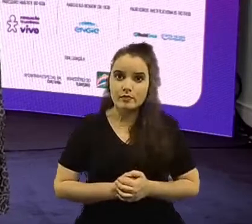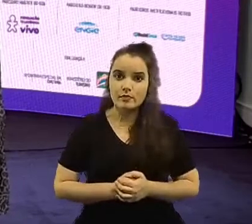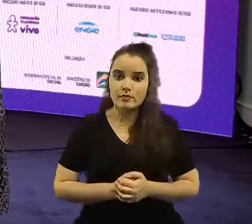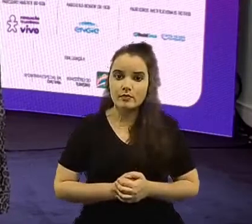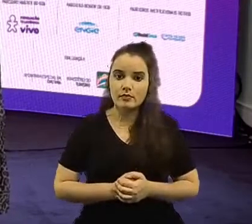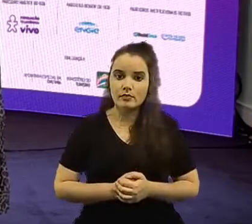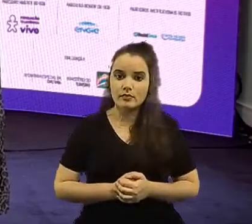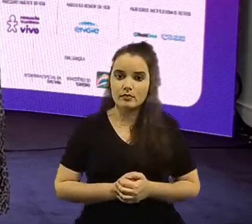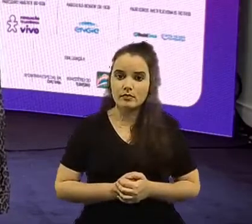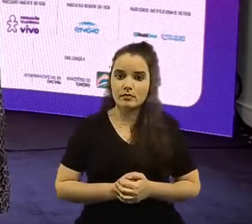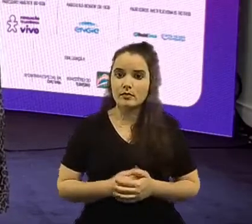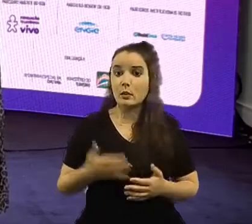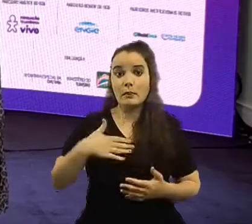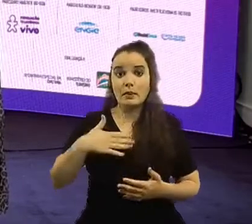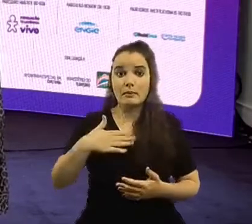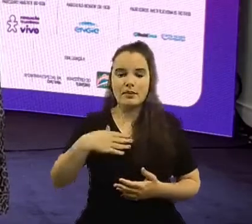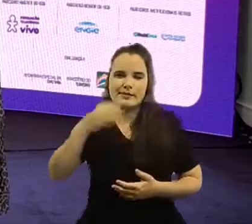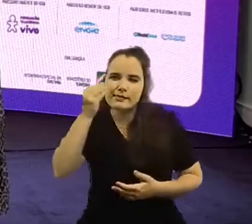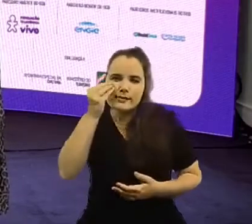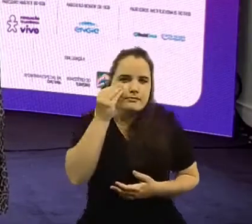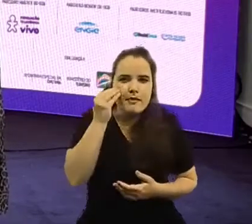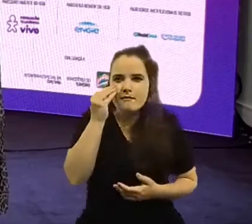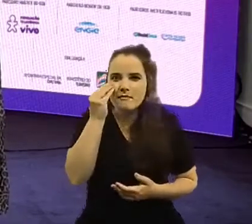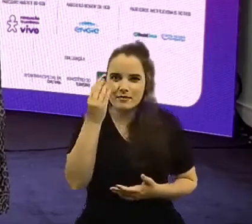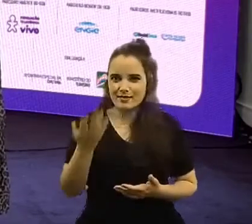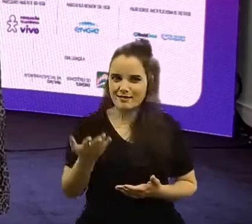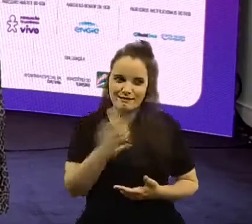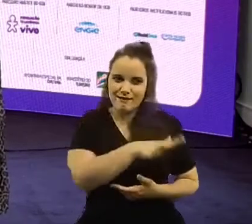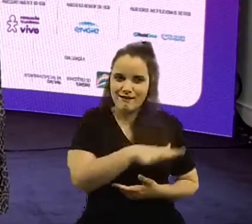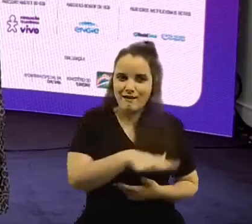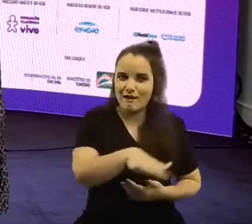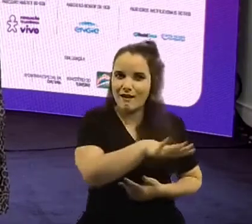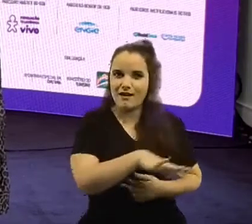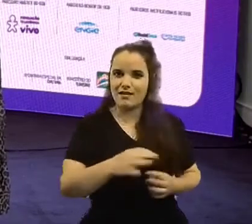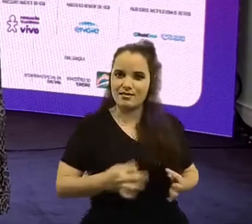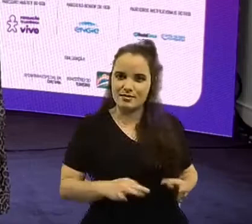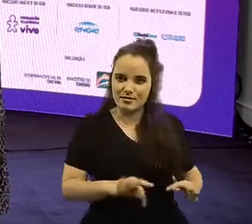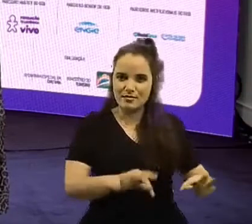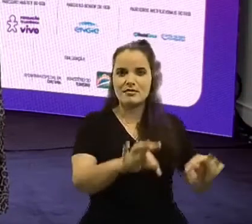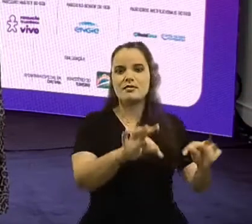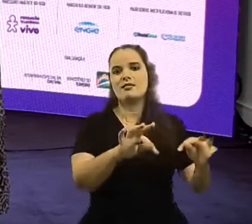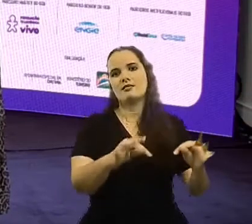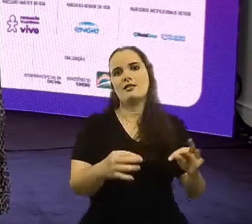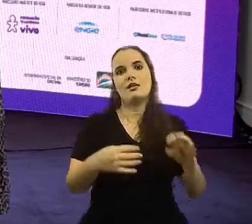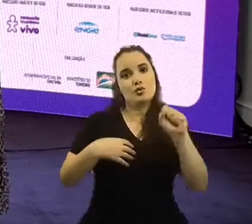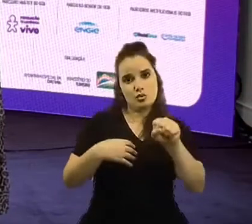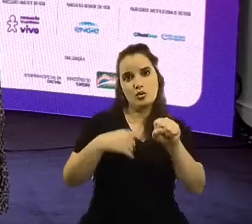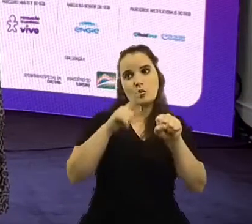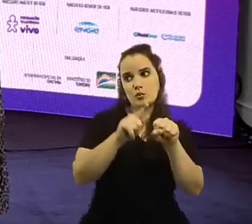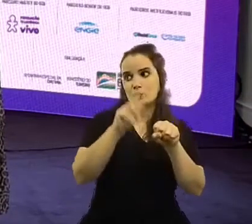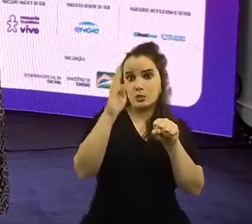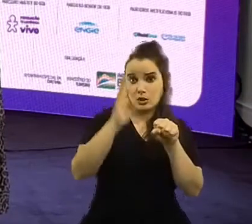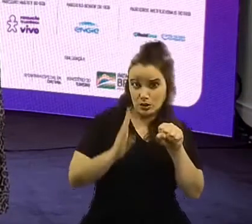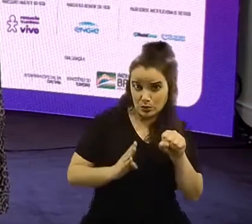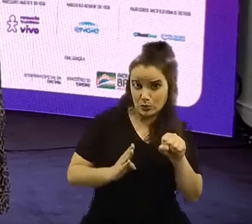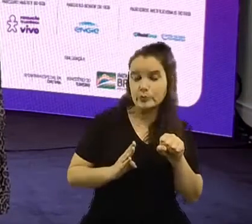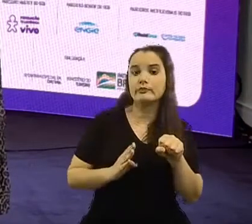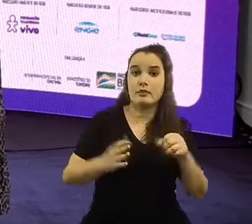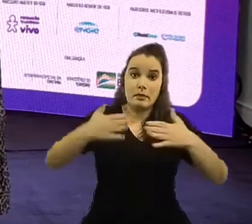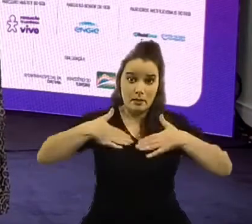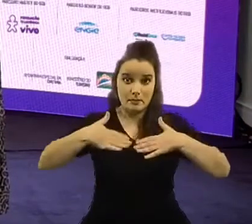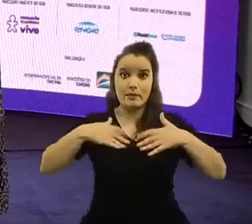na pele, além do propósito de todo o time Social Good, o meu também pessoal, apresentando essa série, é trazer o